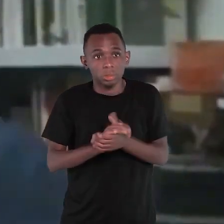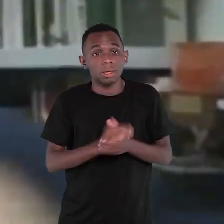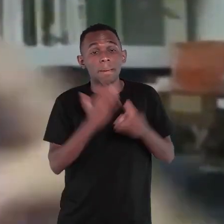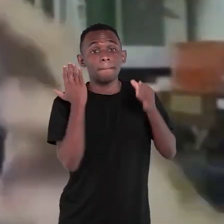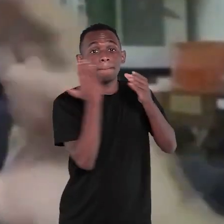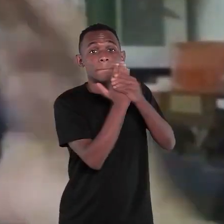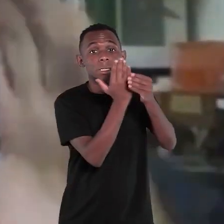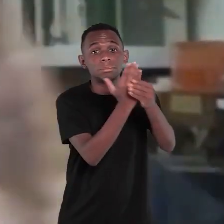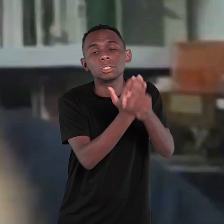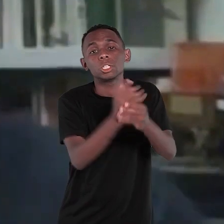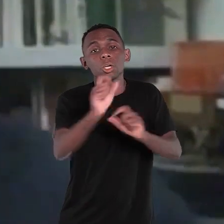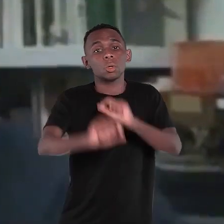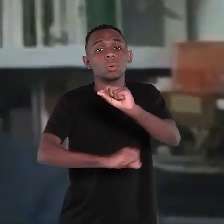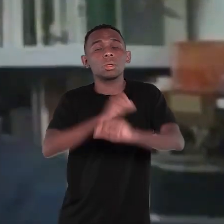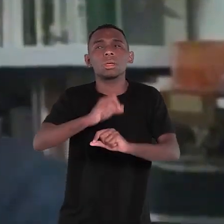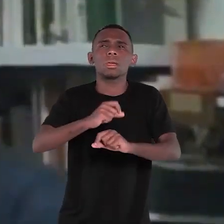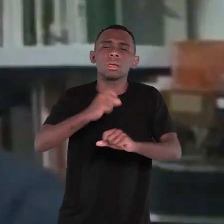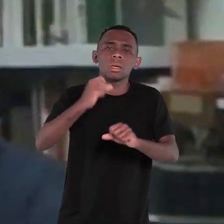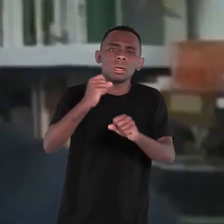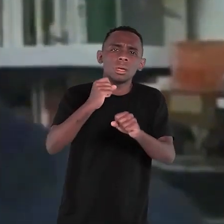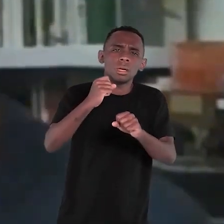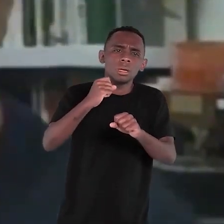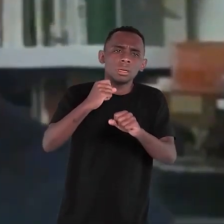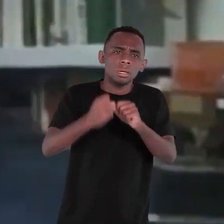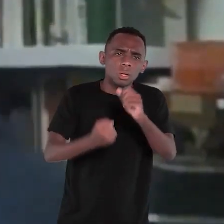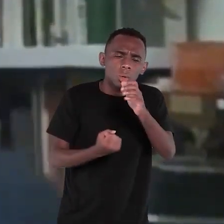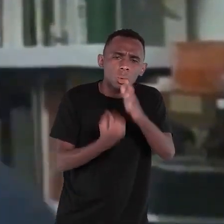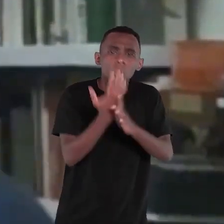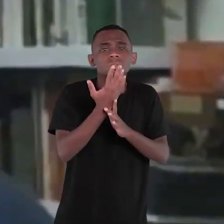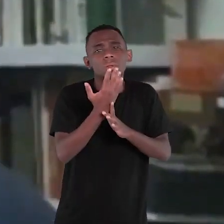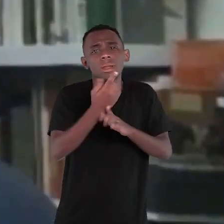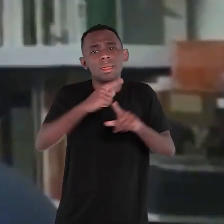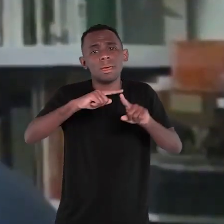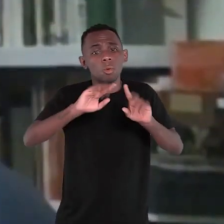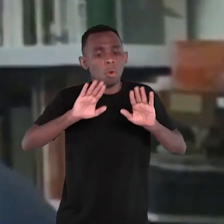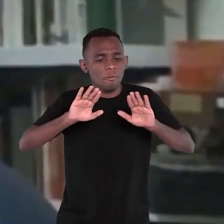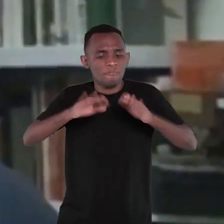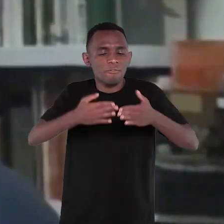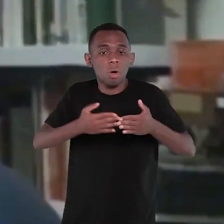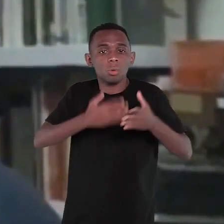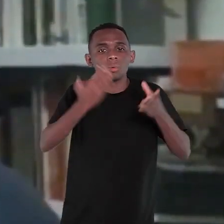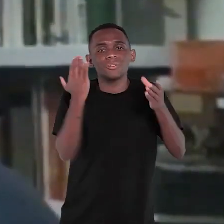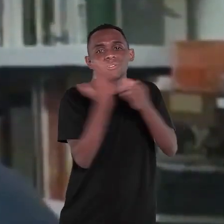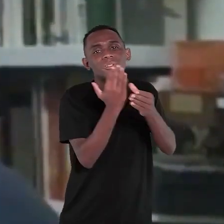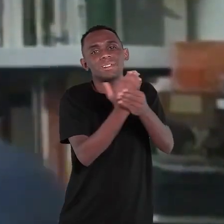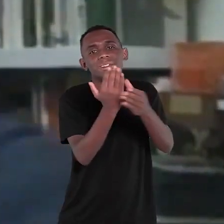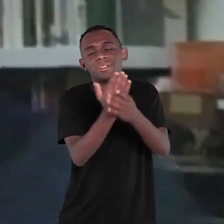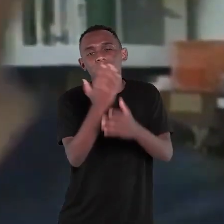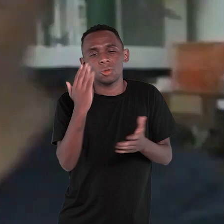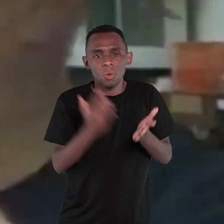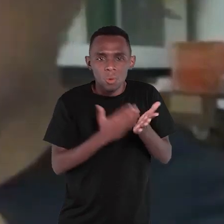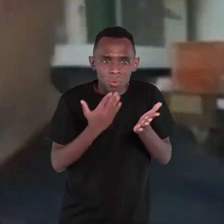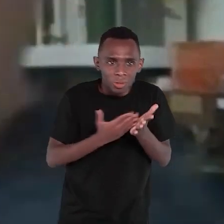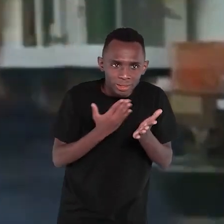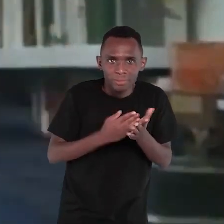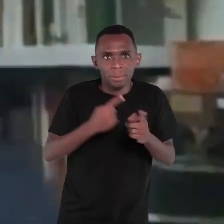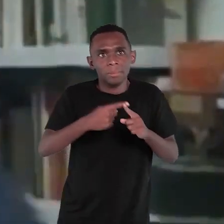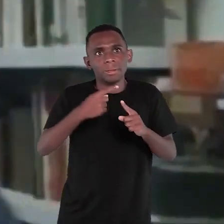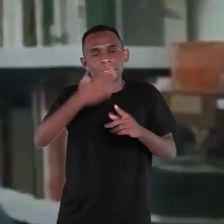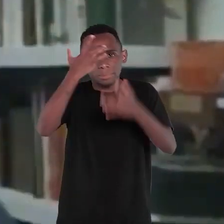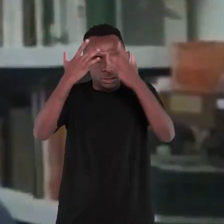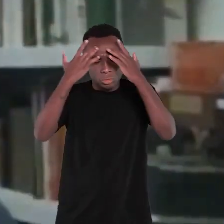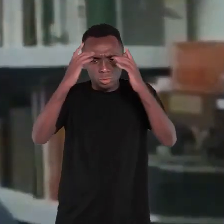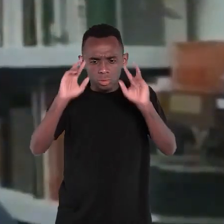inclusive, bibliotecas que eram construídas em torno do acervo, né? Ou seja, as pessoas pensavam